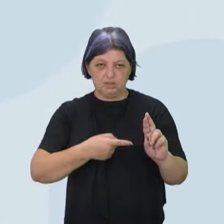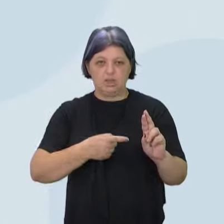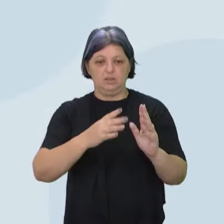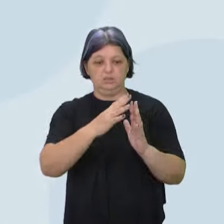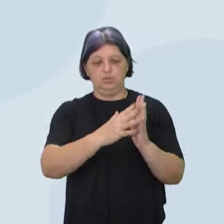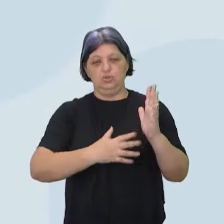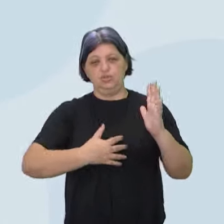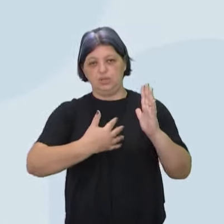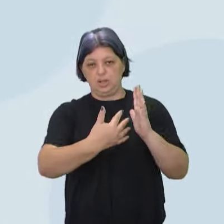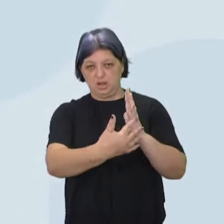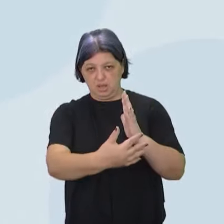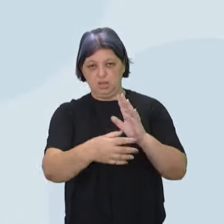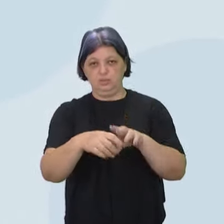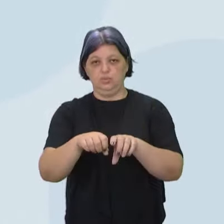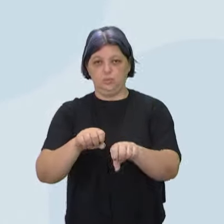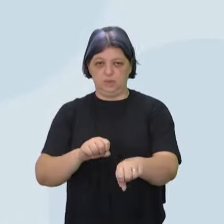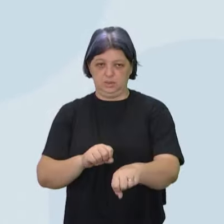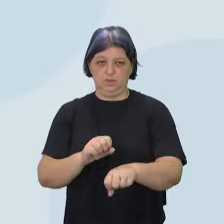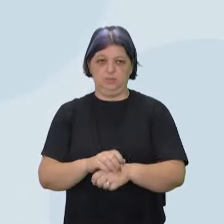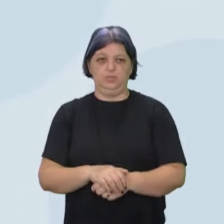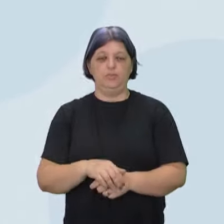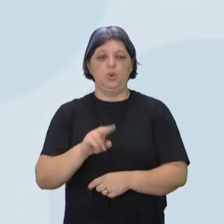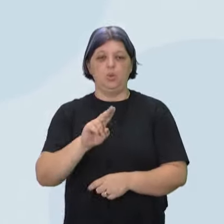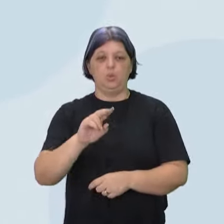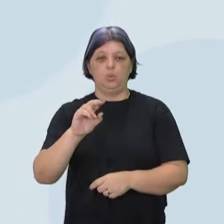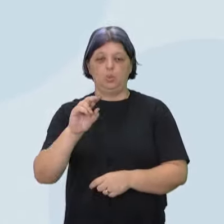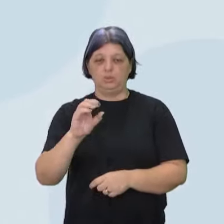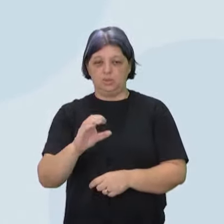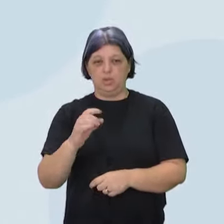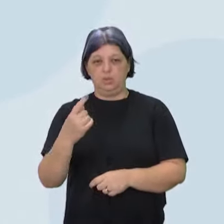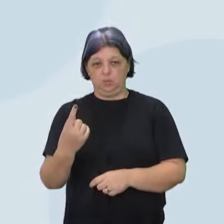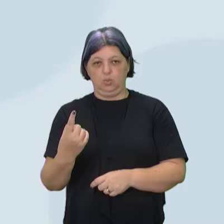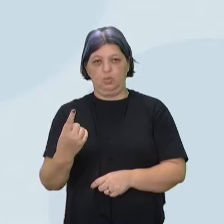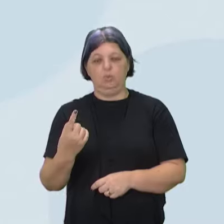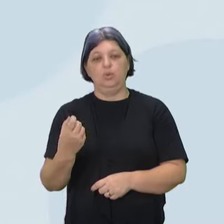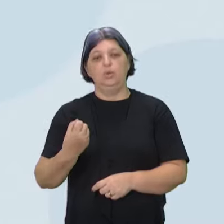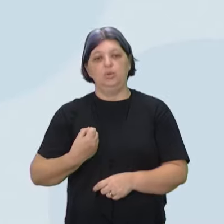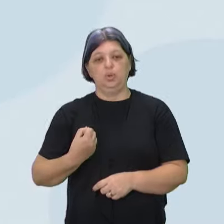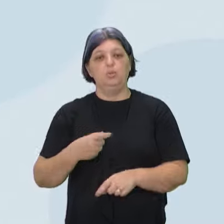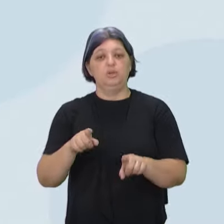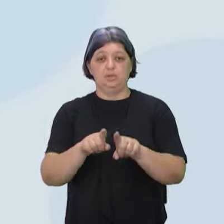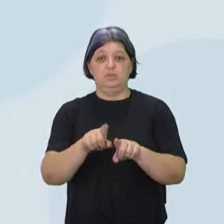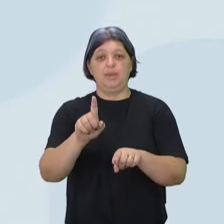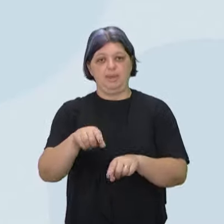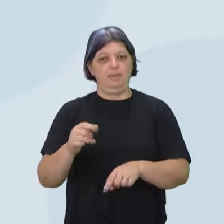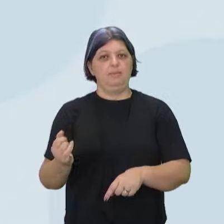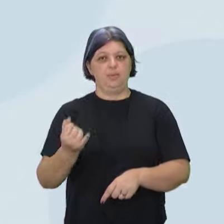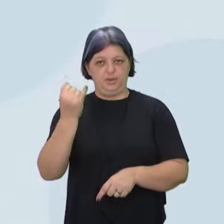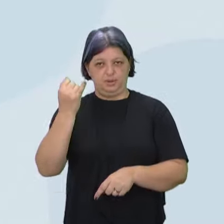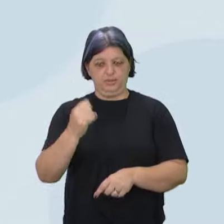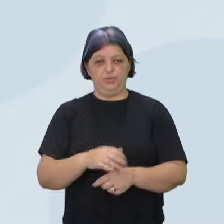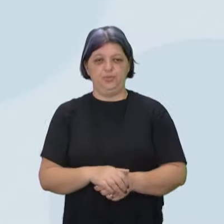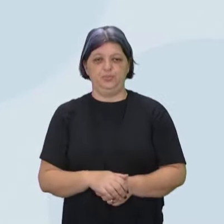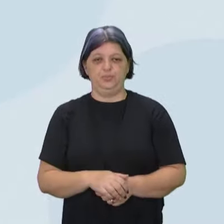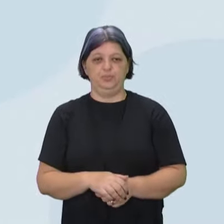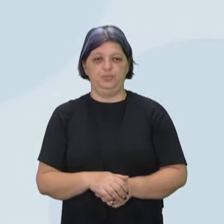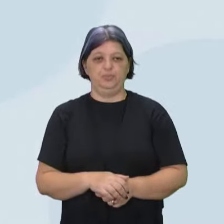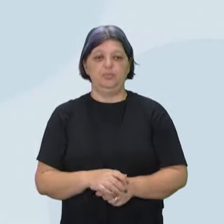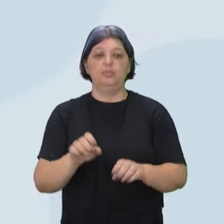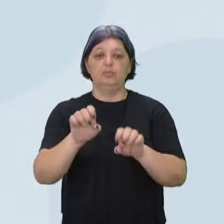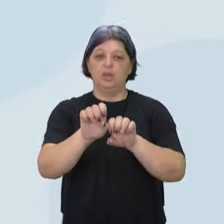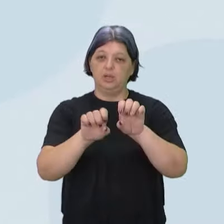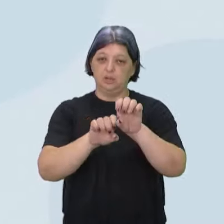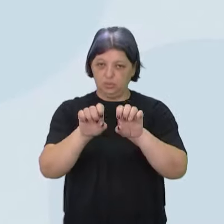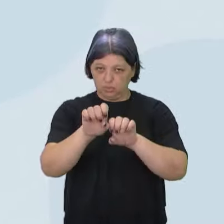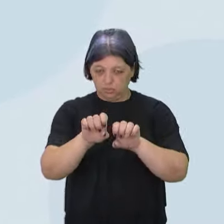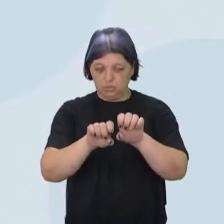referenciais, né, dos itinerários formativos da unidade curricular 1, Números Também Importam. Nós vamos falar da